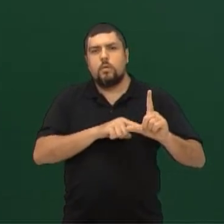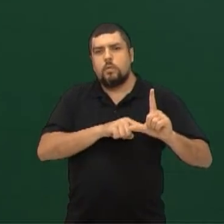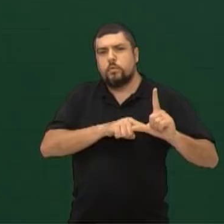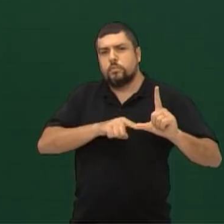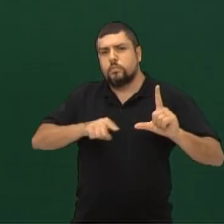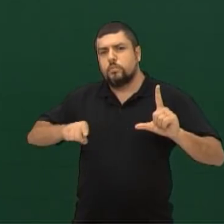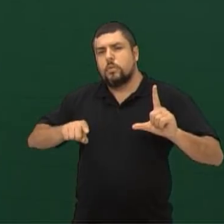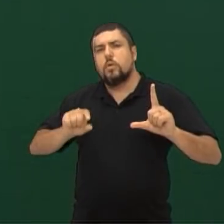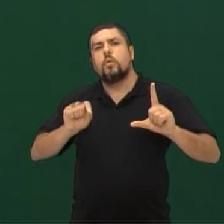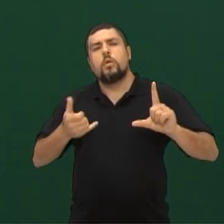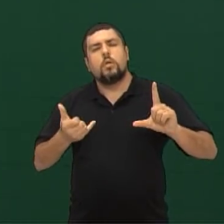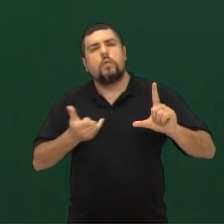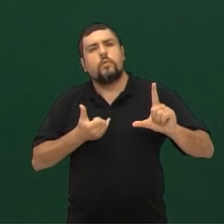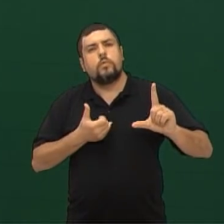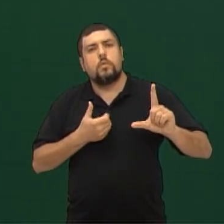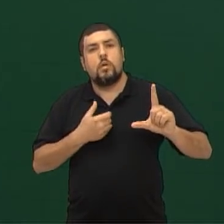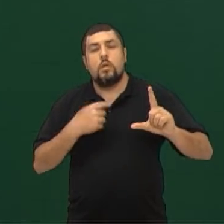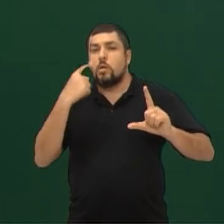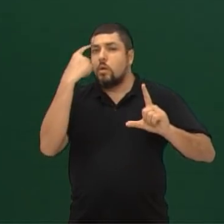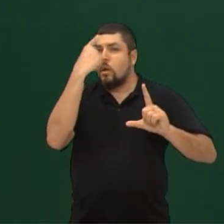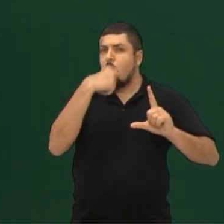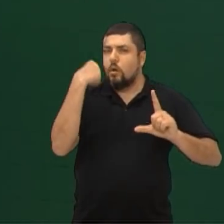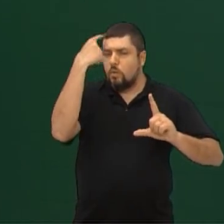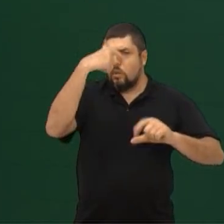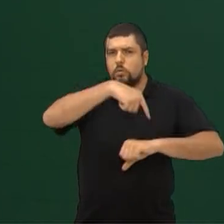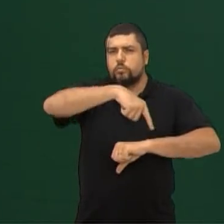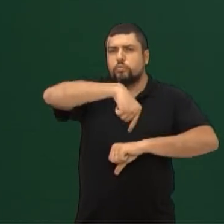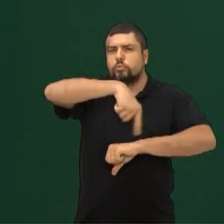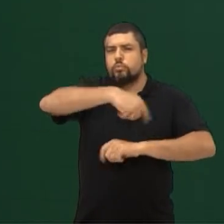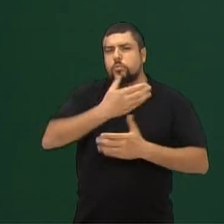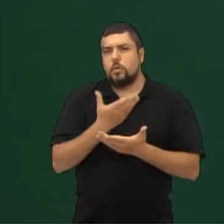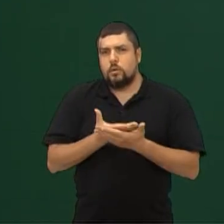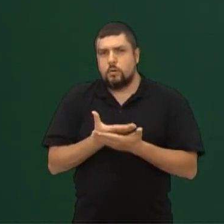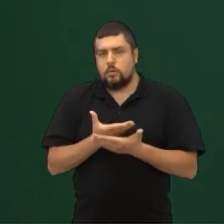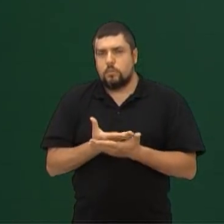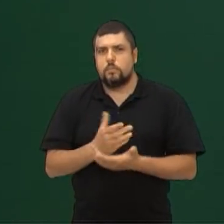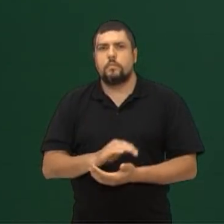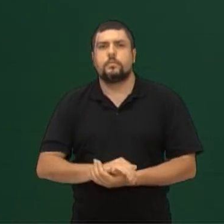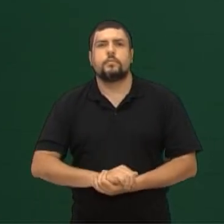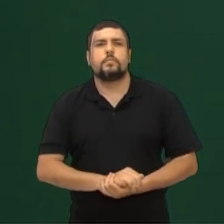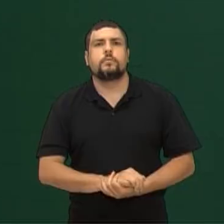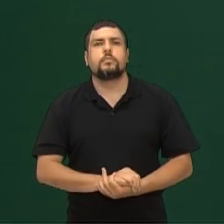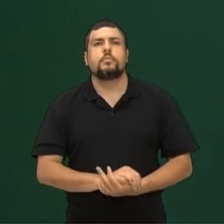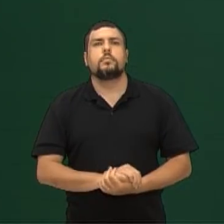e dados de horas de estudo. Então, horas